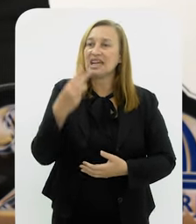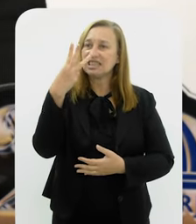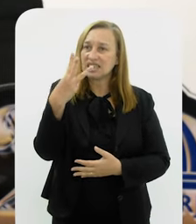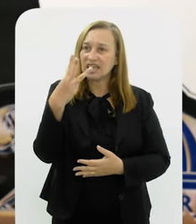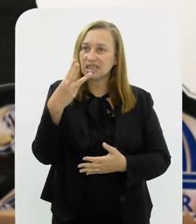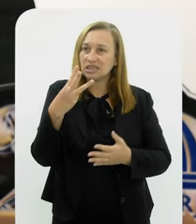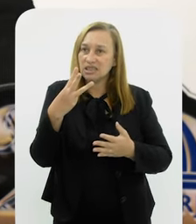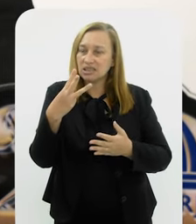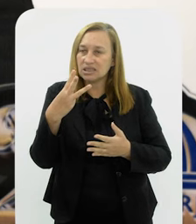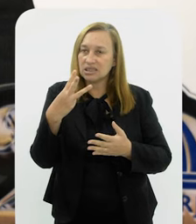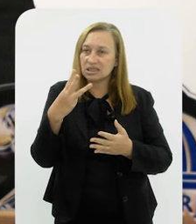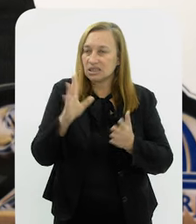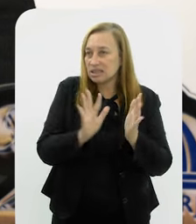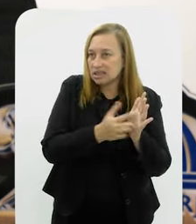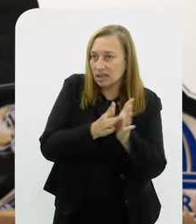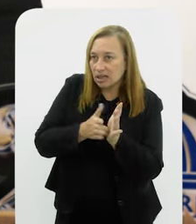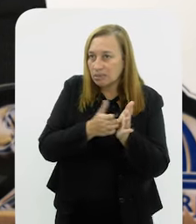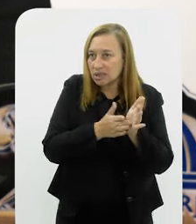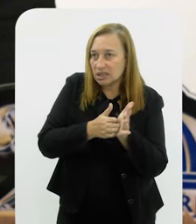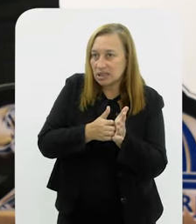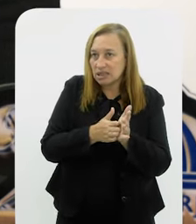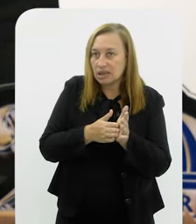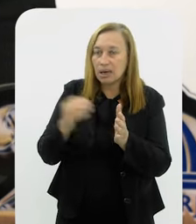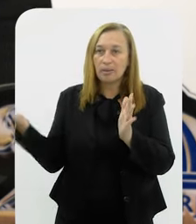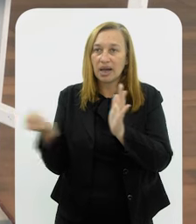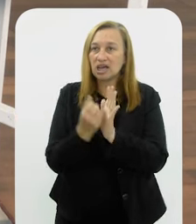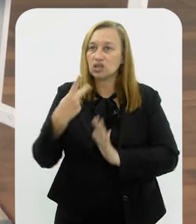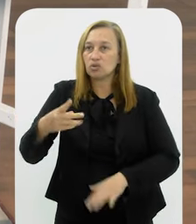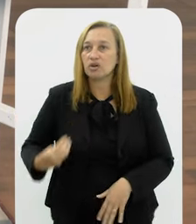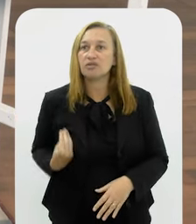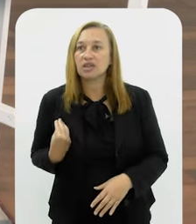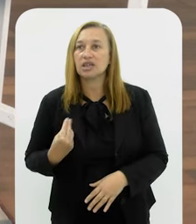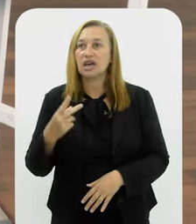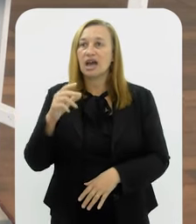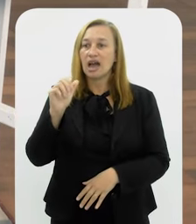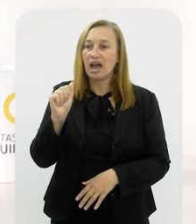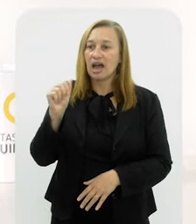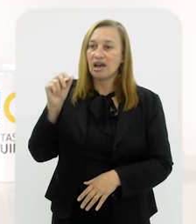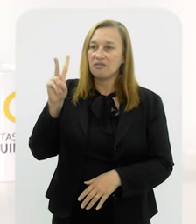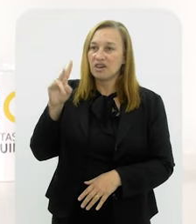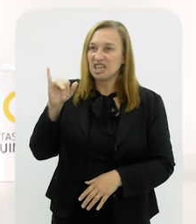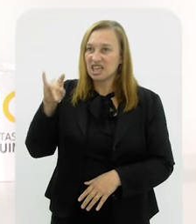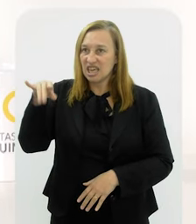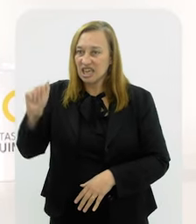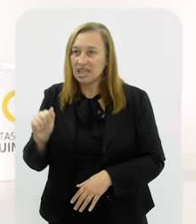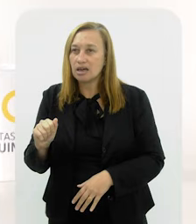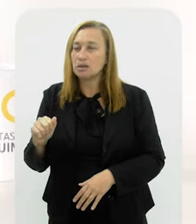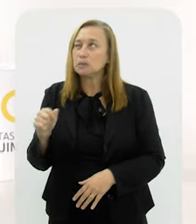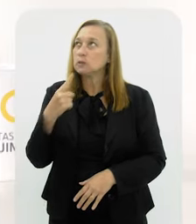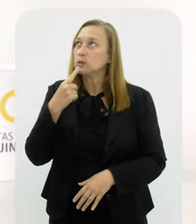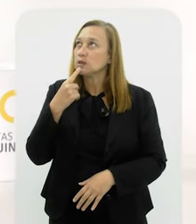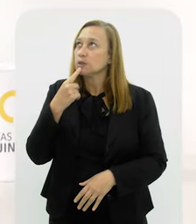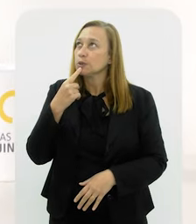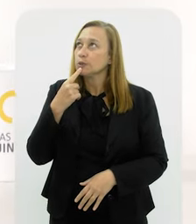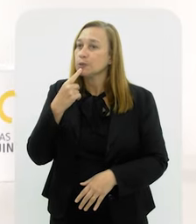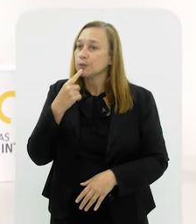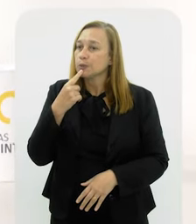três grandes sambas que ficaram marcados nessa tua trajetória. Na Avenida foi